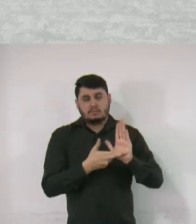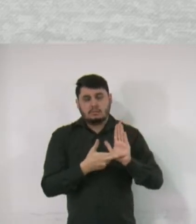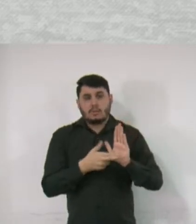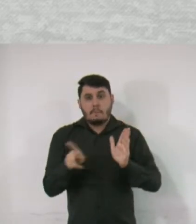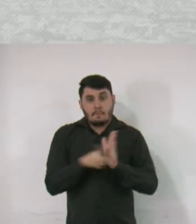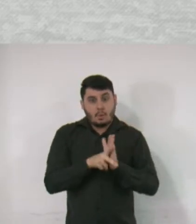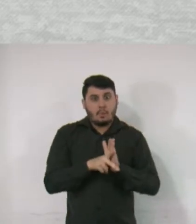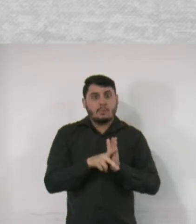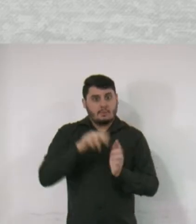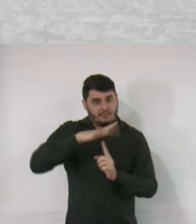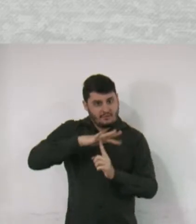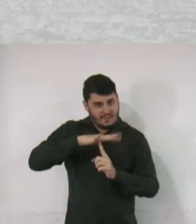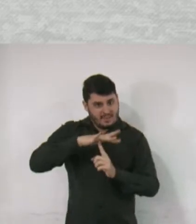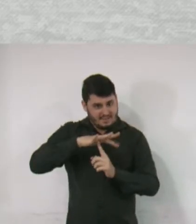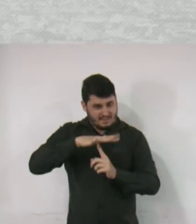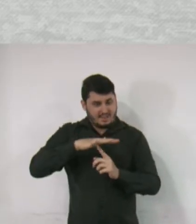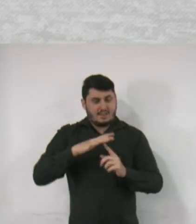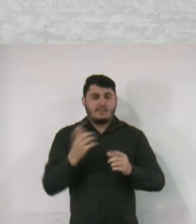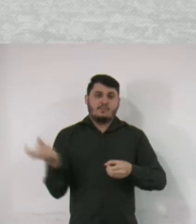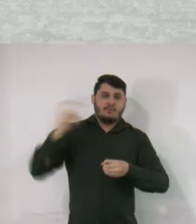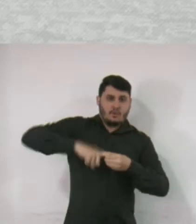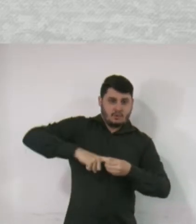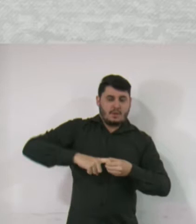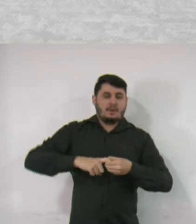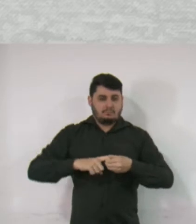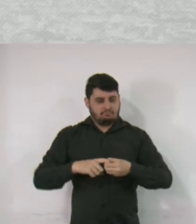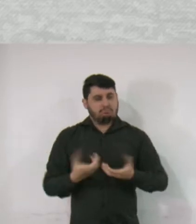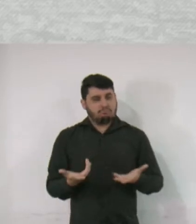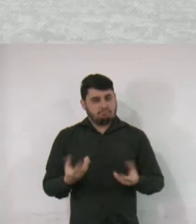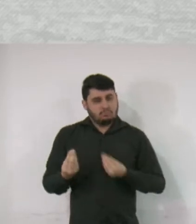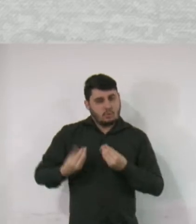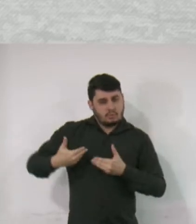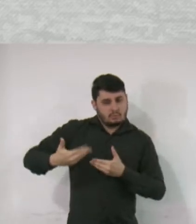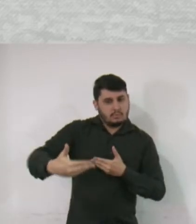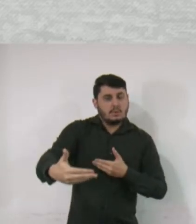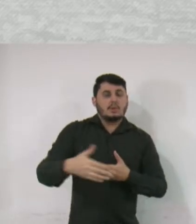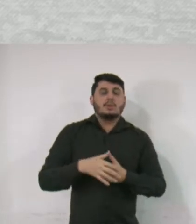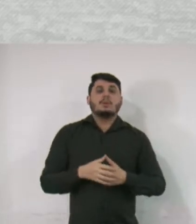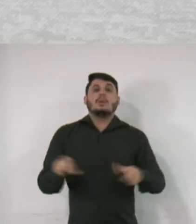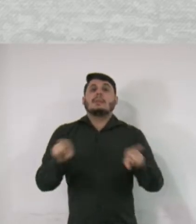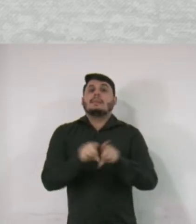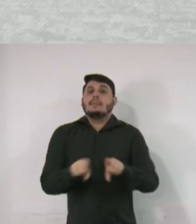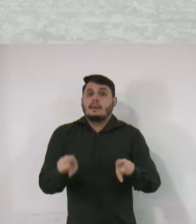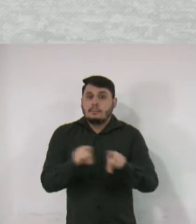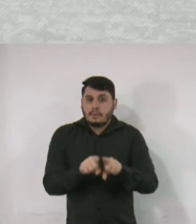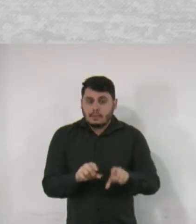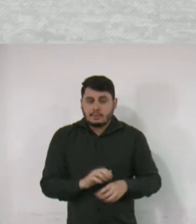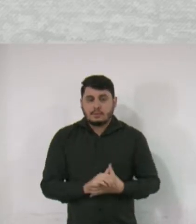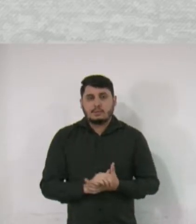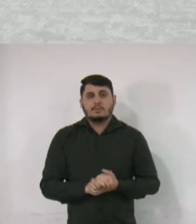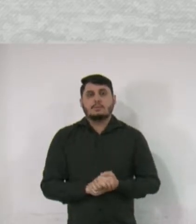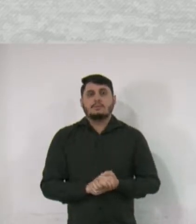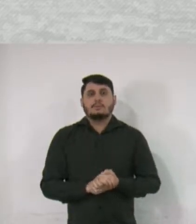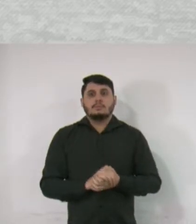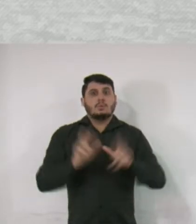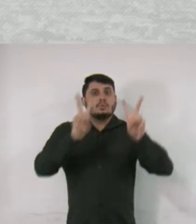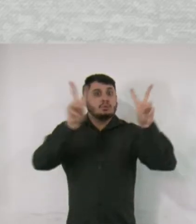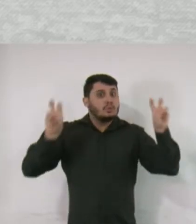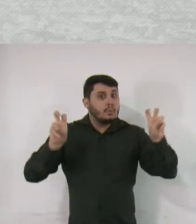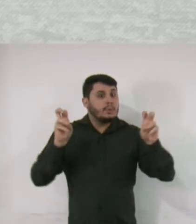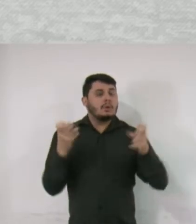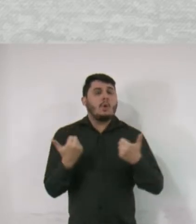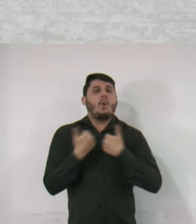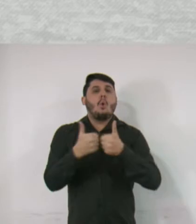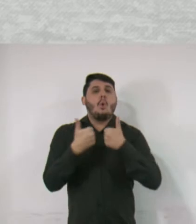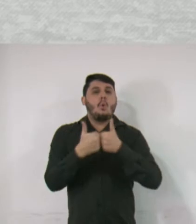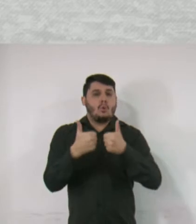através de cartazes ou avisos no interior dos veículos. Também a apresentação da guia de transporte dos passageiros,